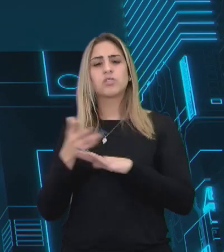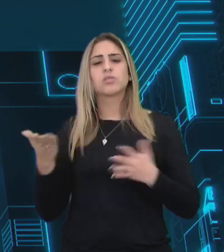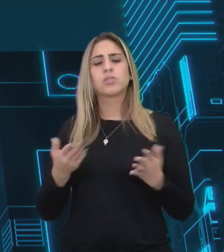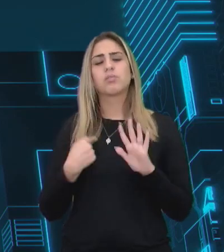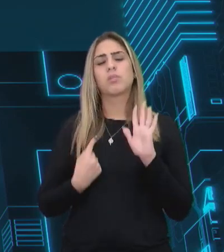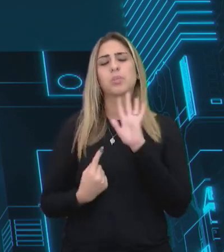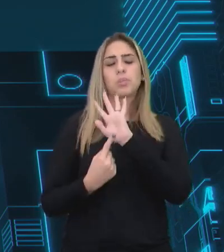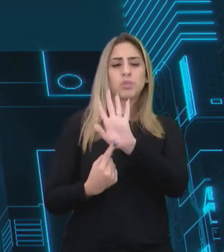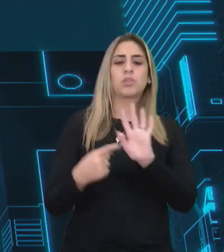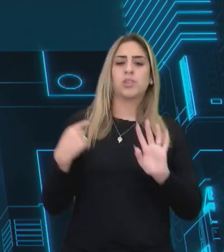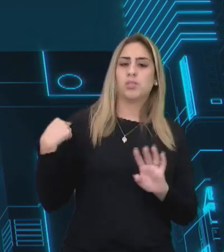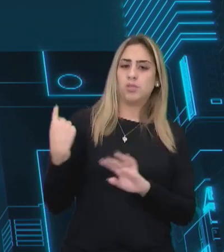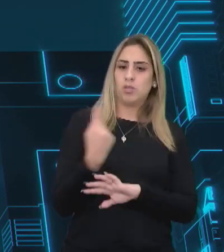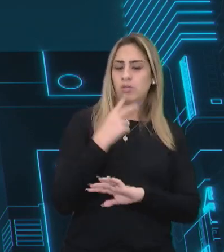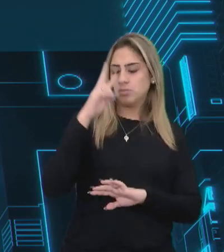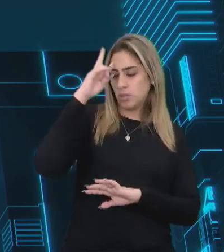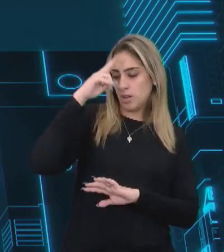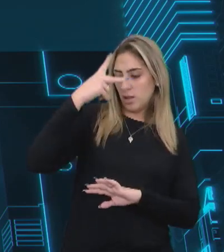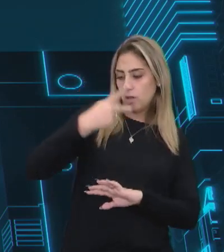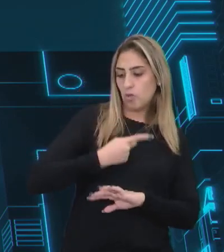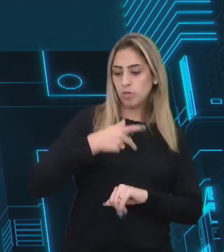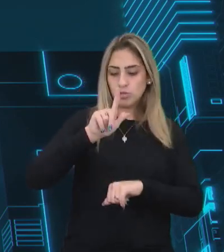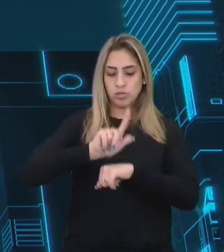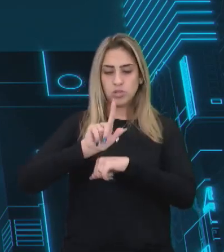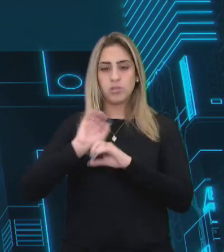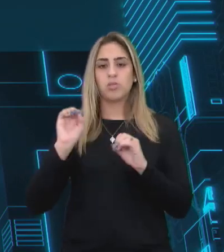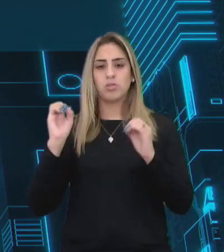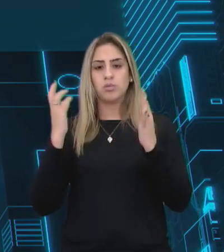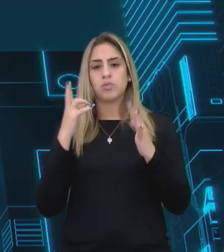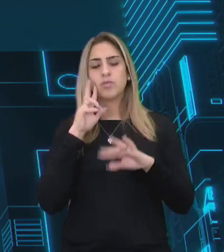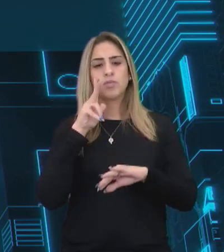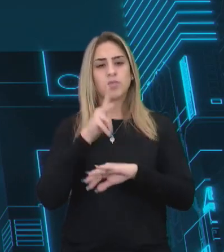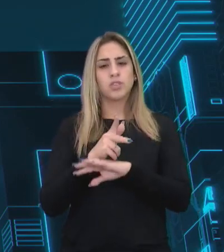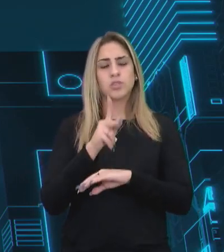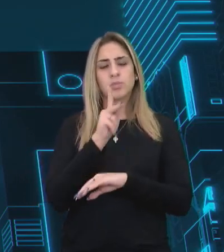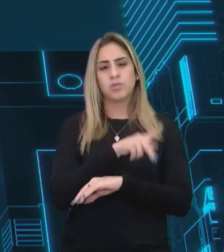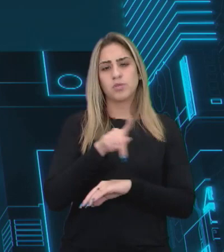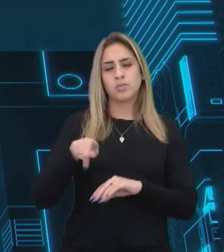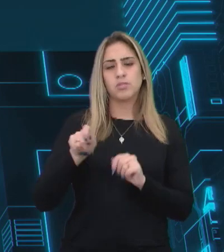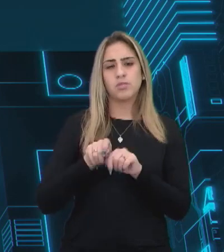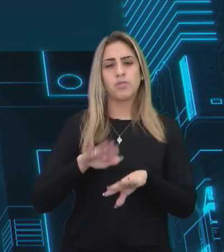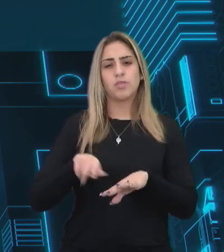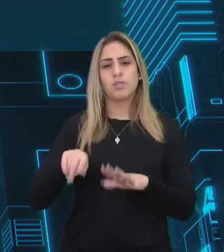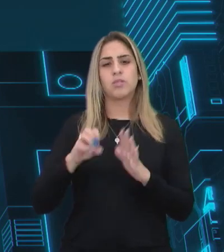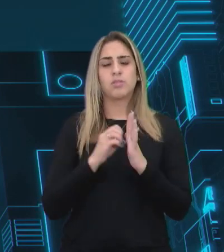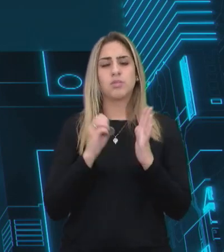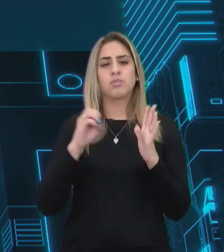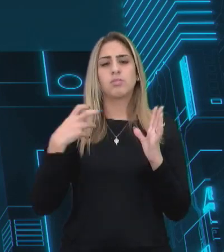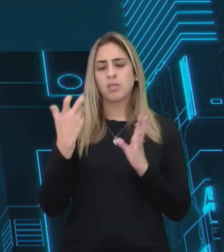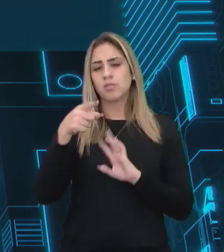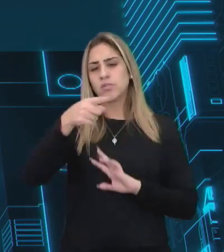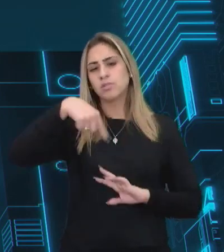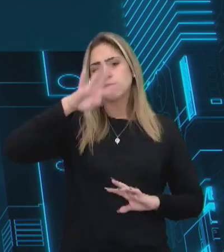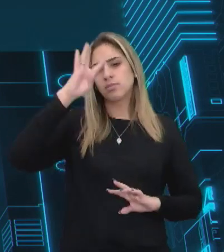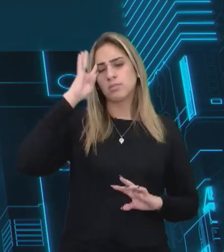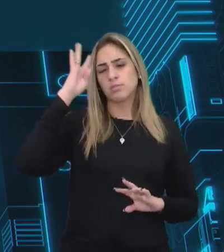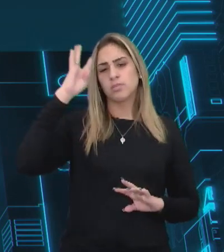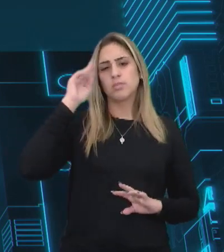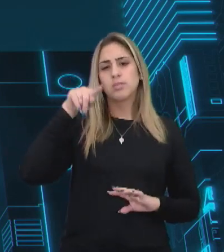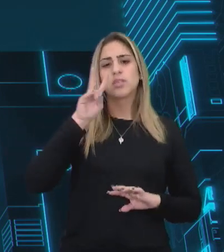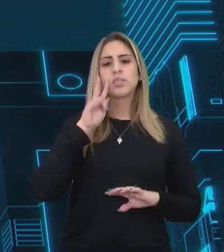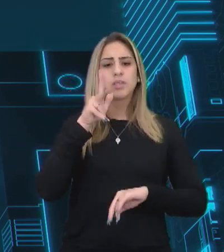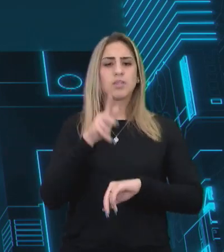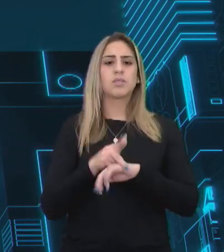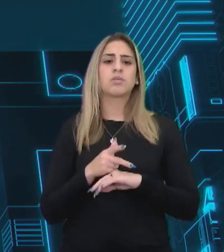vai mostrar a nossa autogestão acontecendo. Foi um vídeo produzido aqui pelos professores do Centro de Mídias. Eu quero que vocês façam essa reflexão em cima desse vídeo,